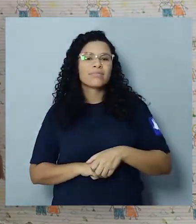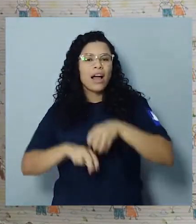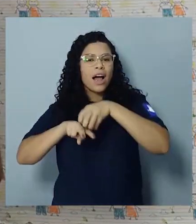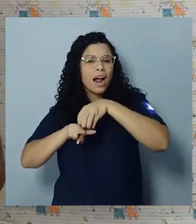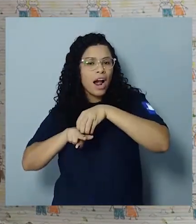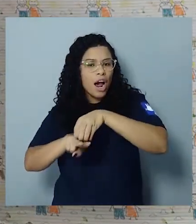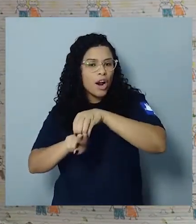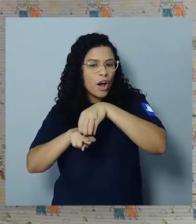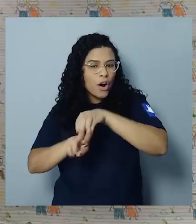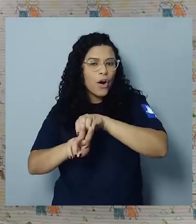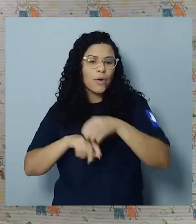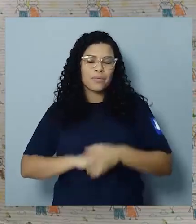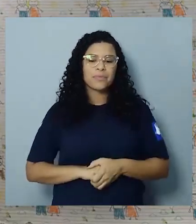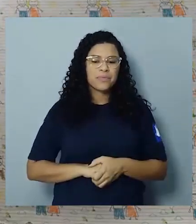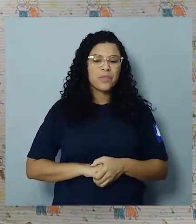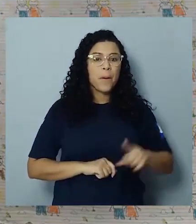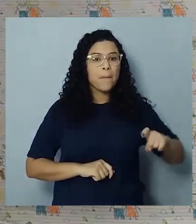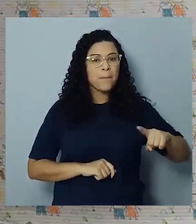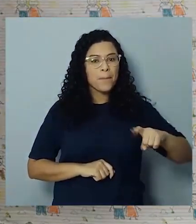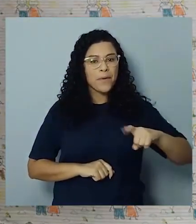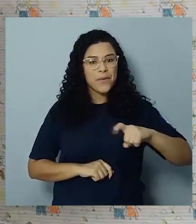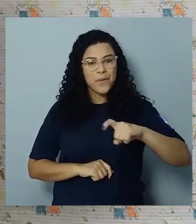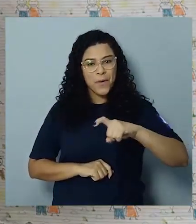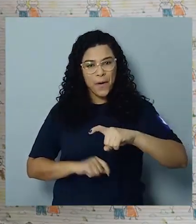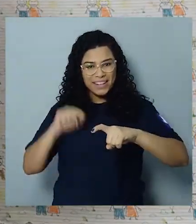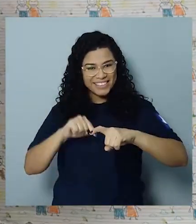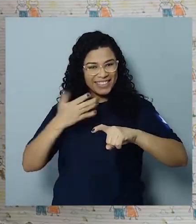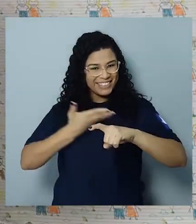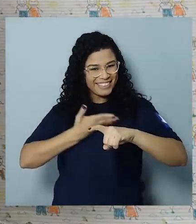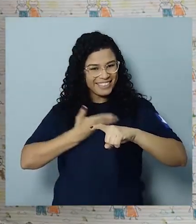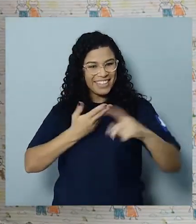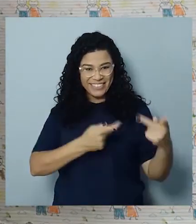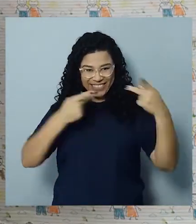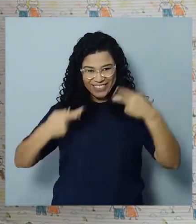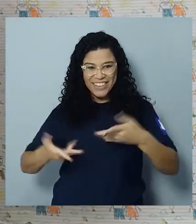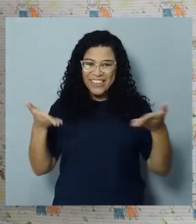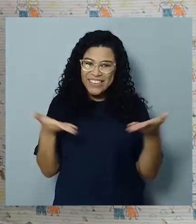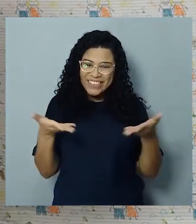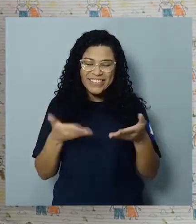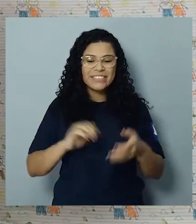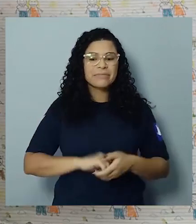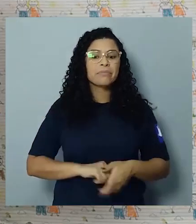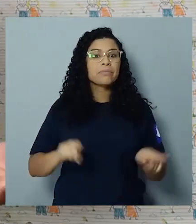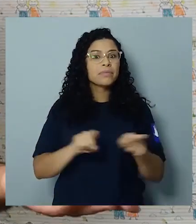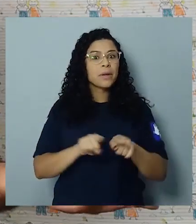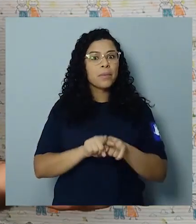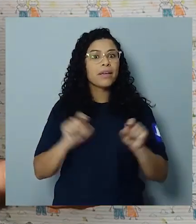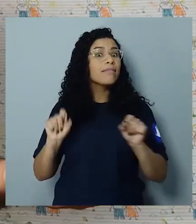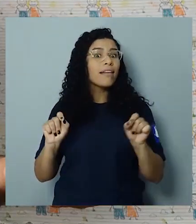Como a minha amiga minhoca ela mesma mesmo visitar e